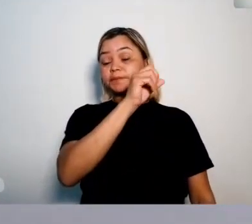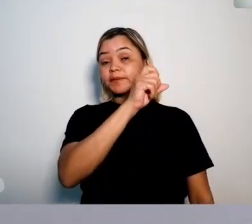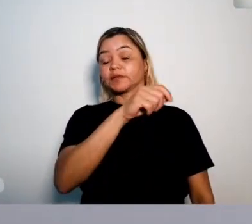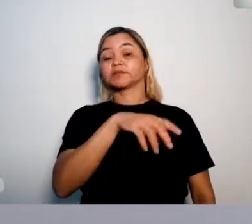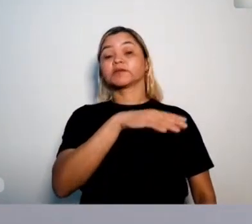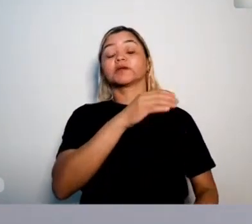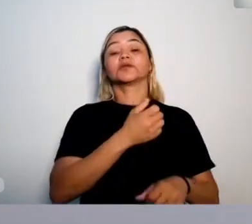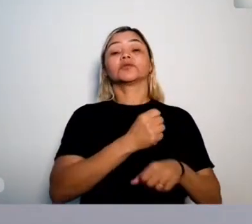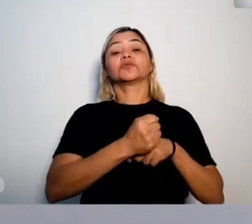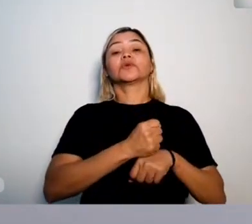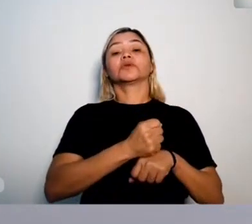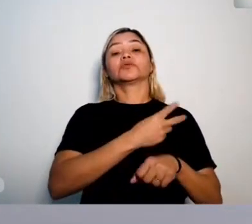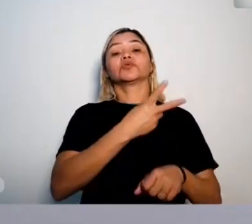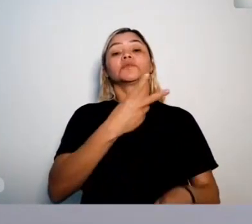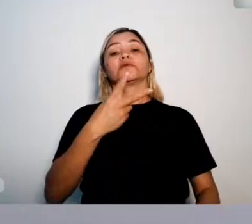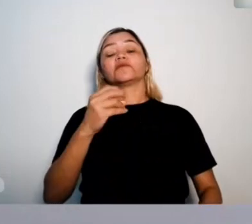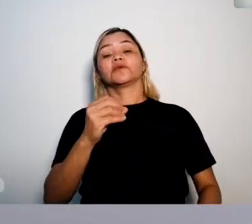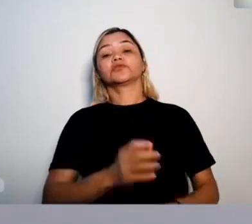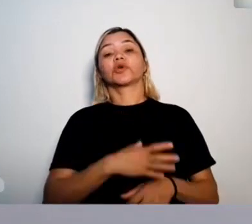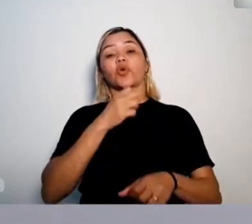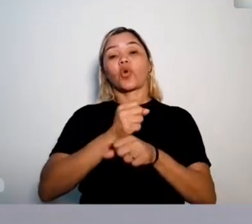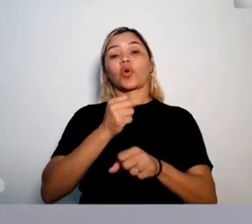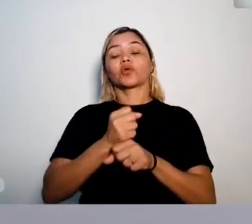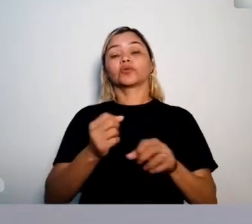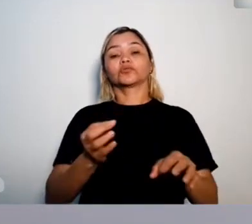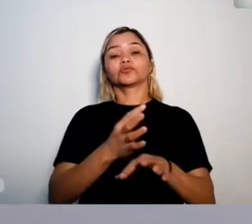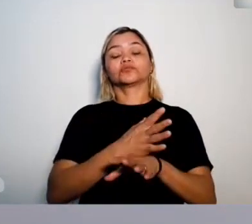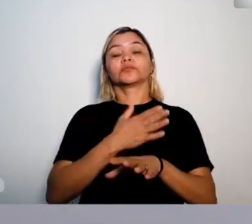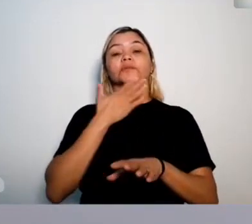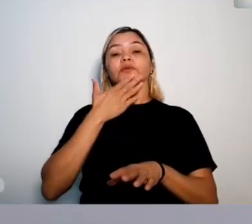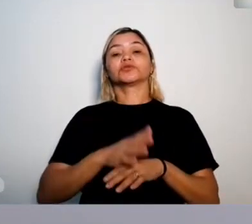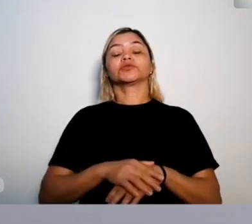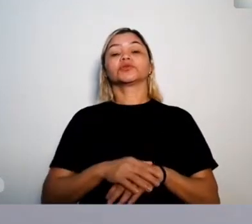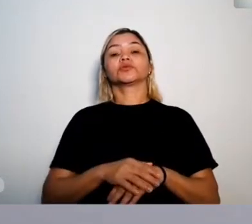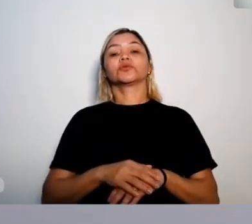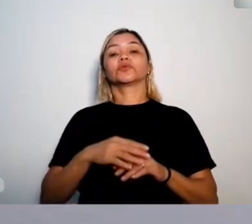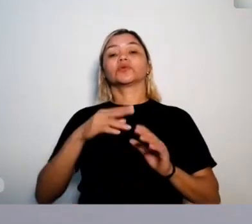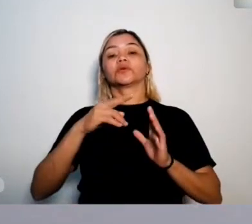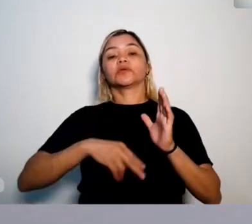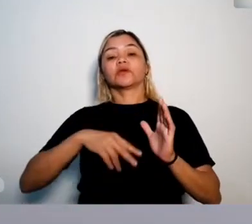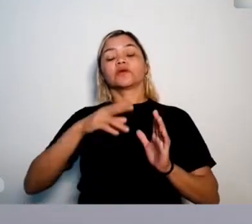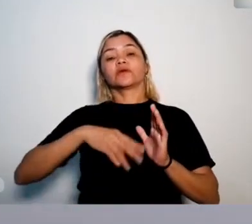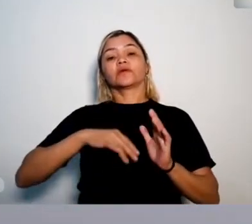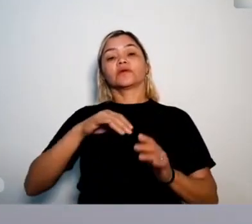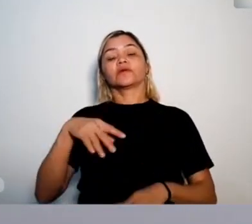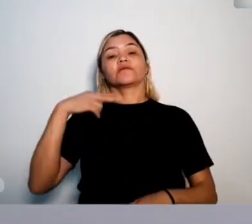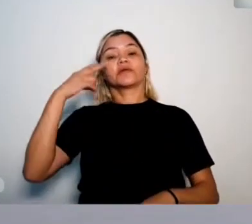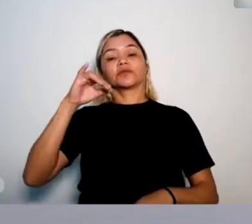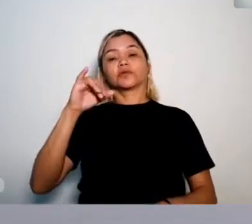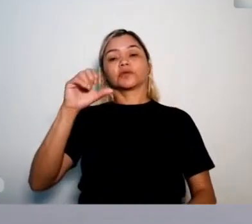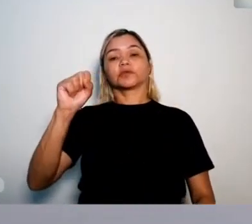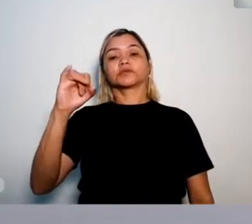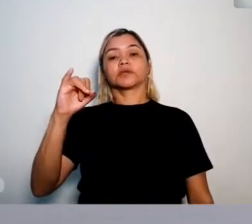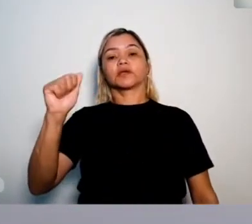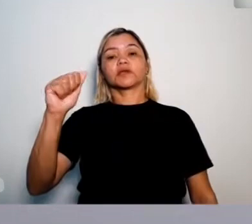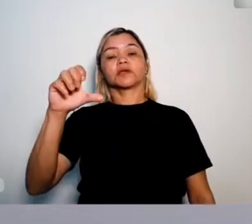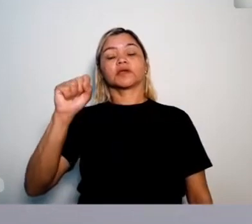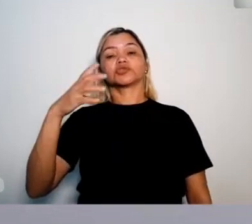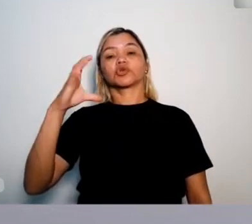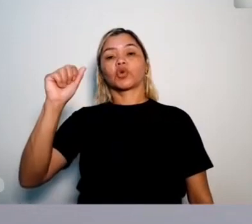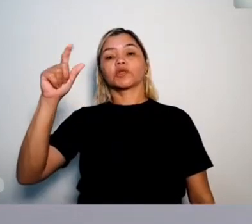única. Quórum maioria absoluta. Pedido de vista solicitado pelo vereador Isaías Colino. Está em discussão a